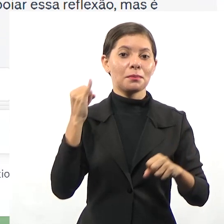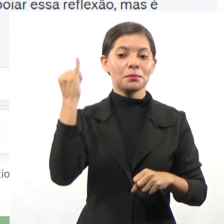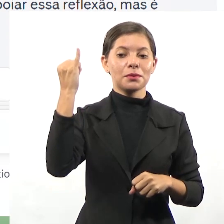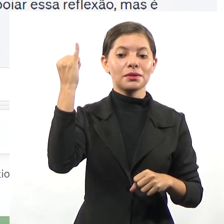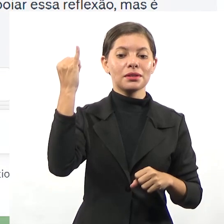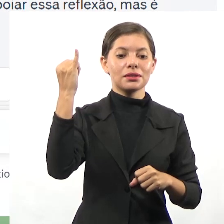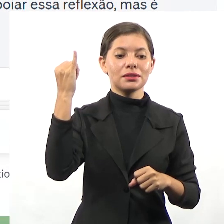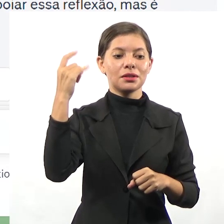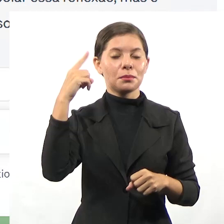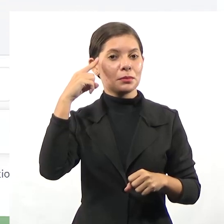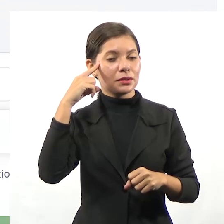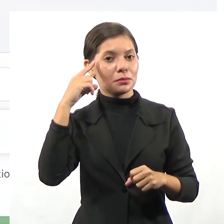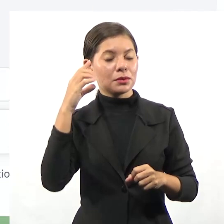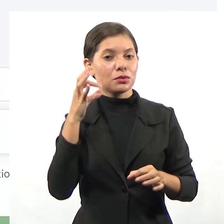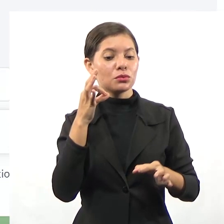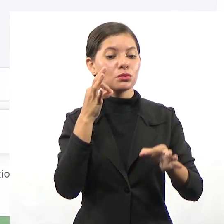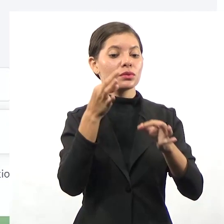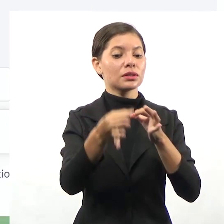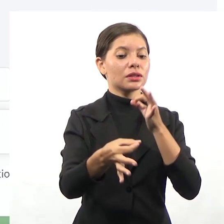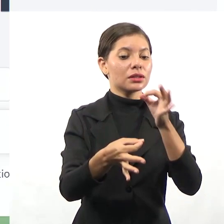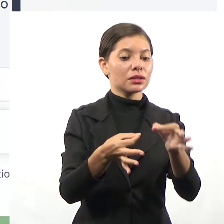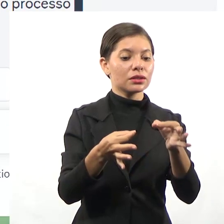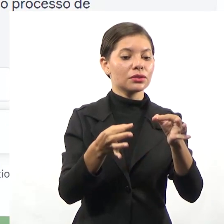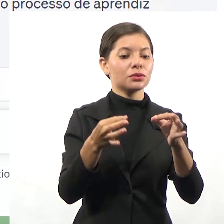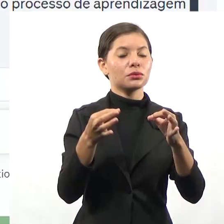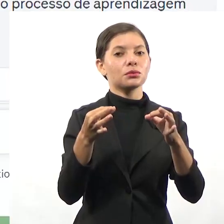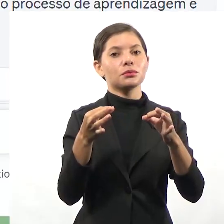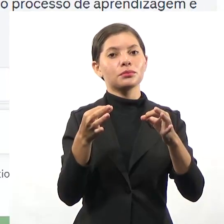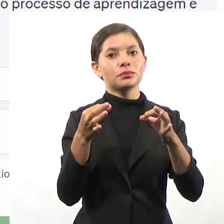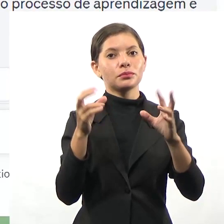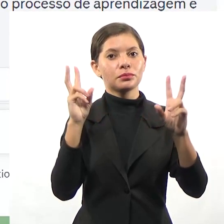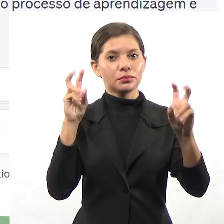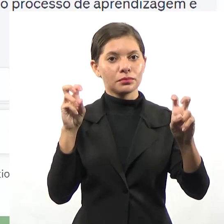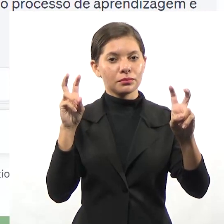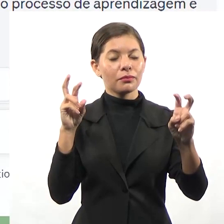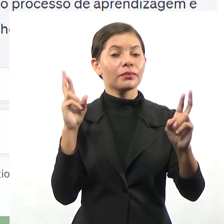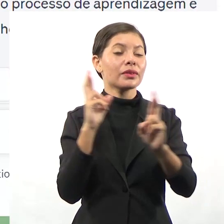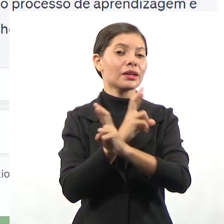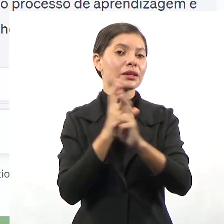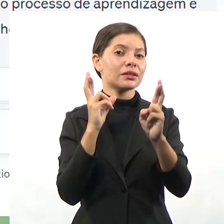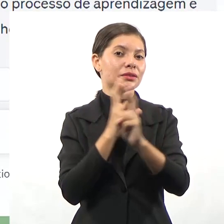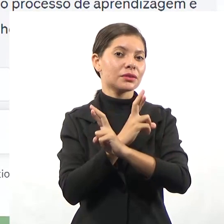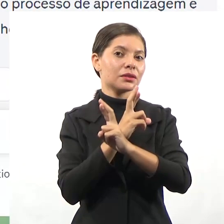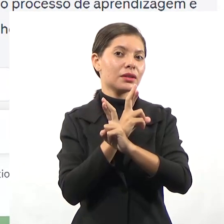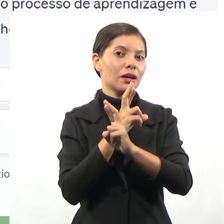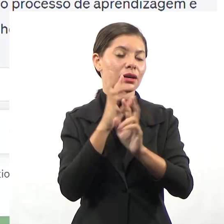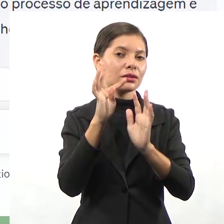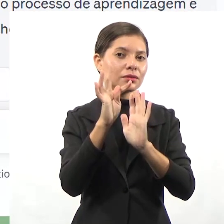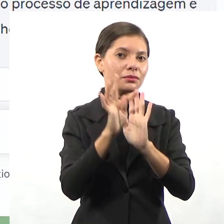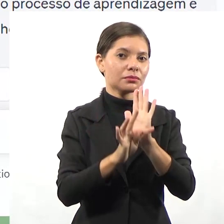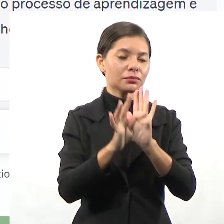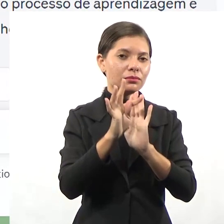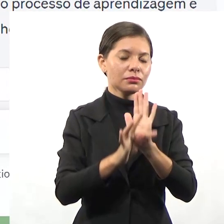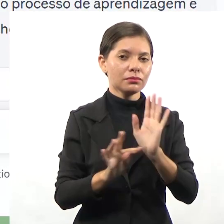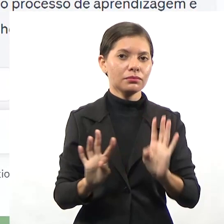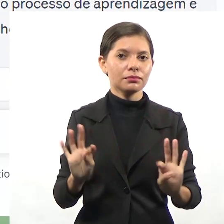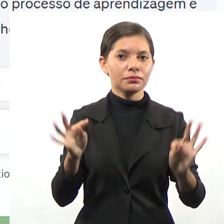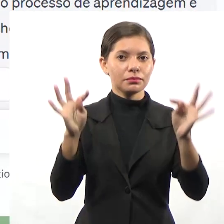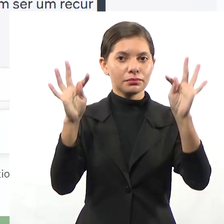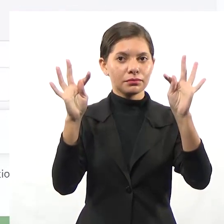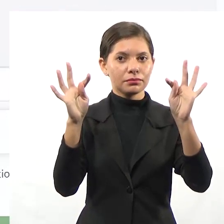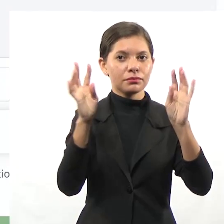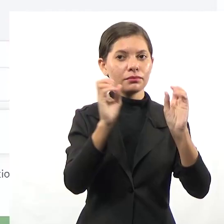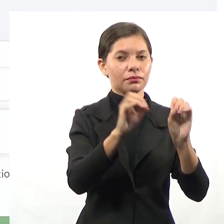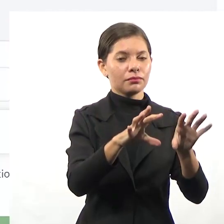então ele vai descrever sobre a citação. Eu poderia então pedir para ele relacionar com o texto de tecnologias educacionais. Então,